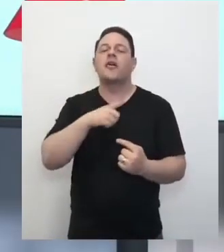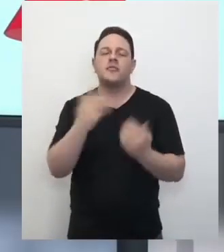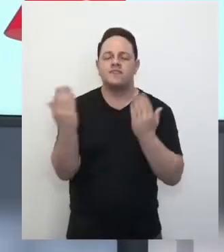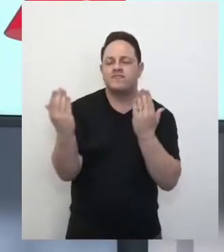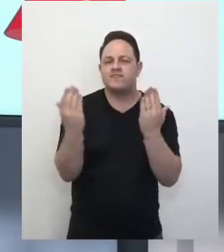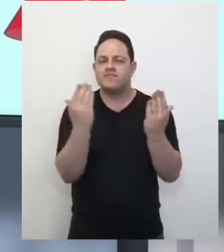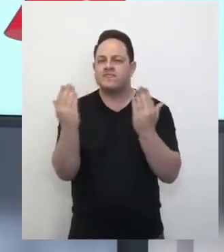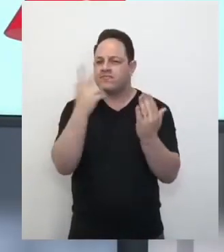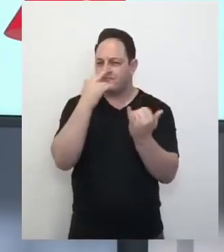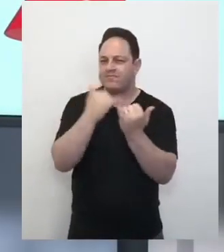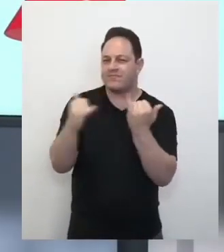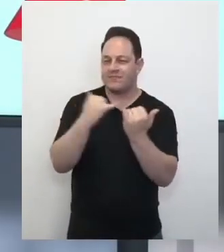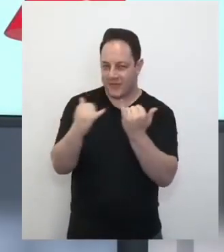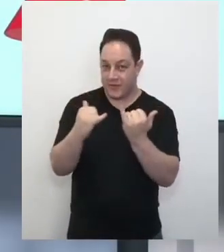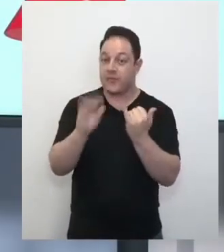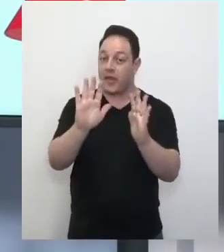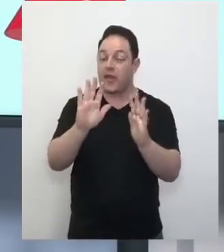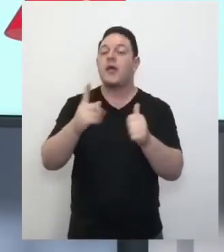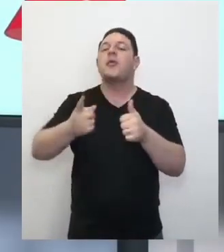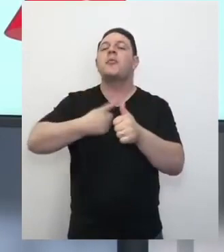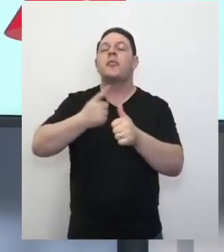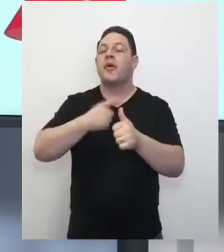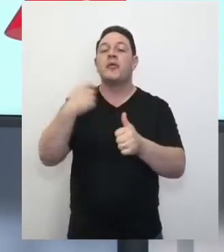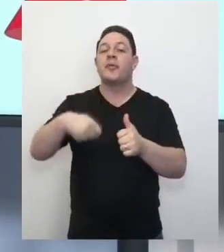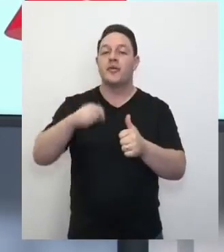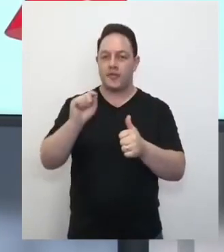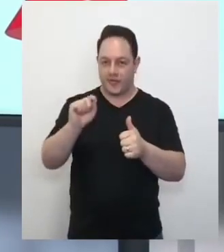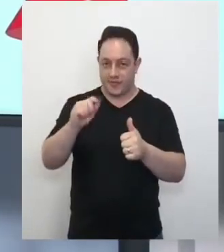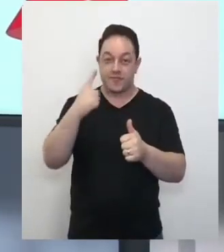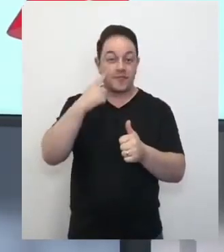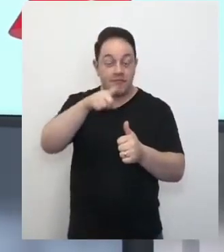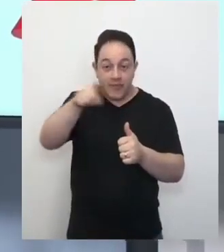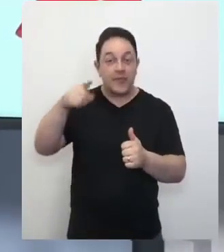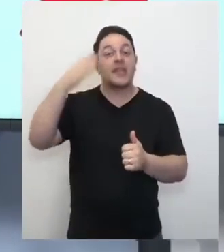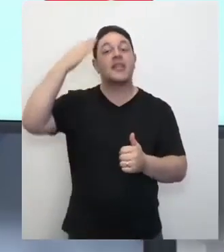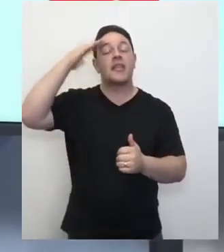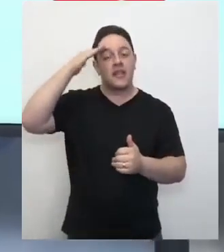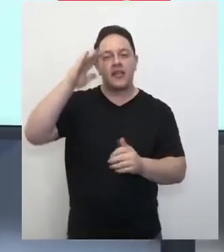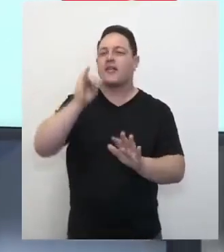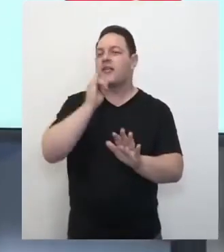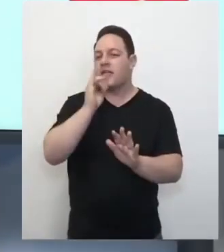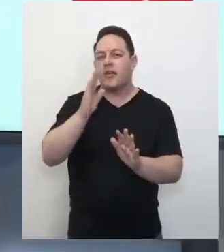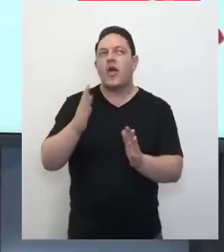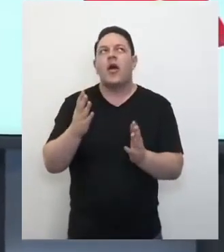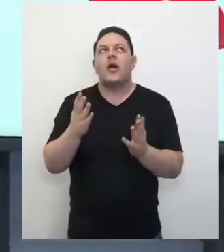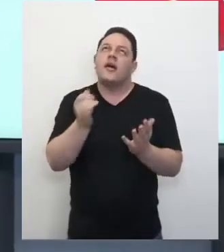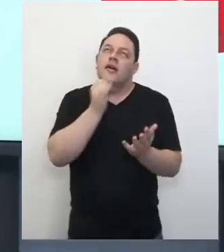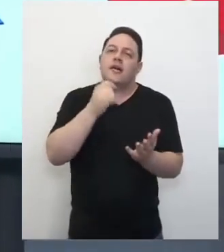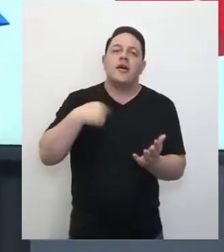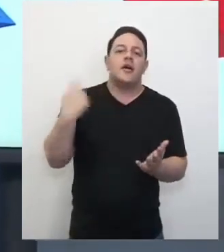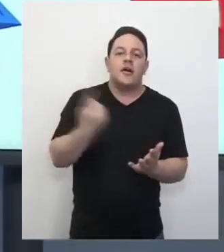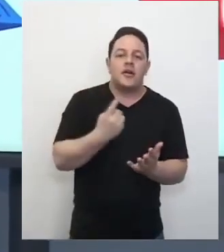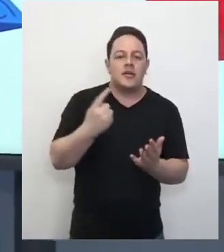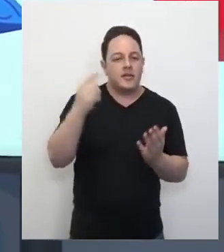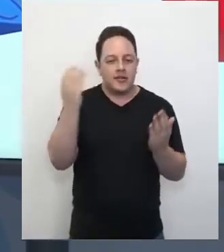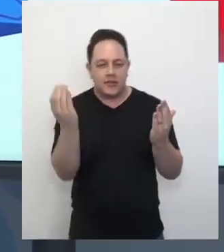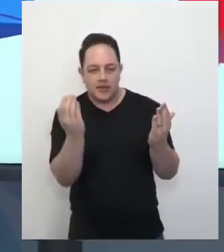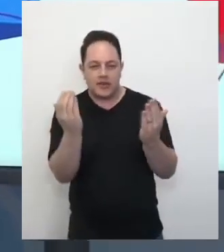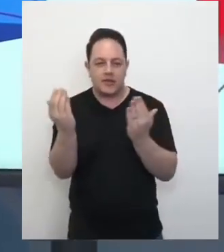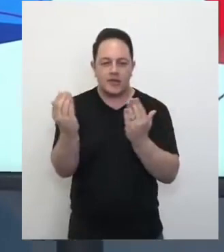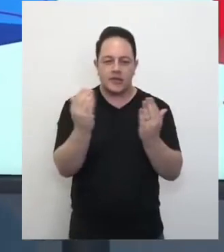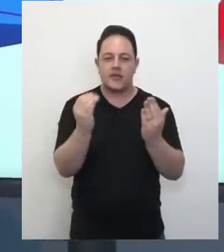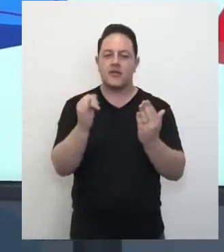de semelhança mas para isso primeira coisa vamos entender quando é que a gente pode ter a razão de